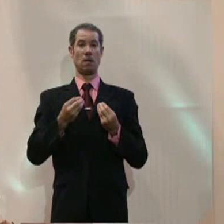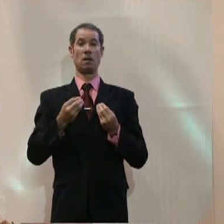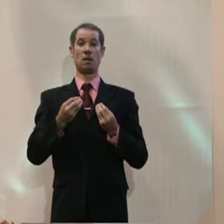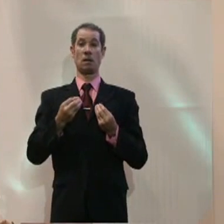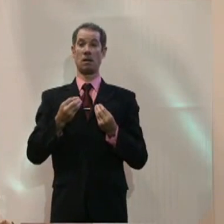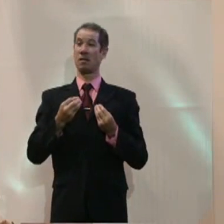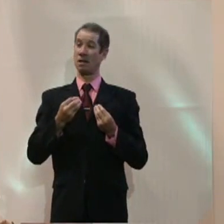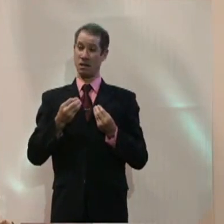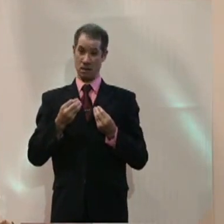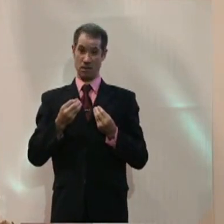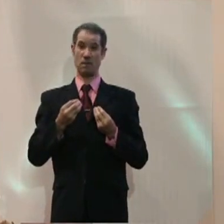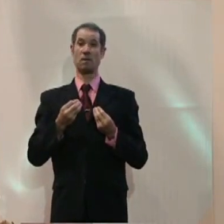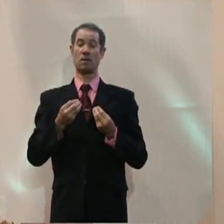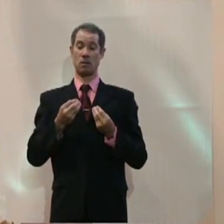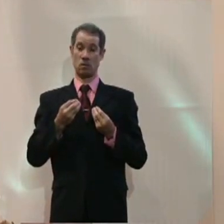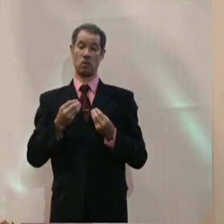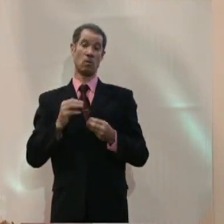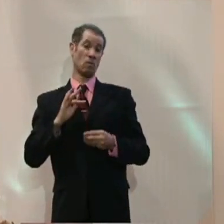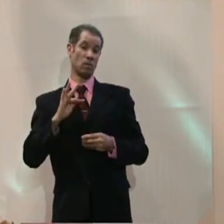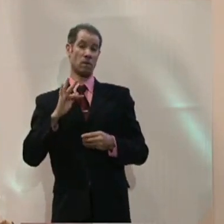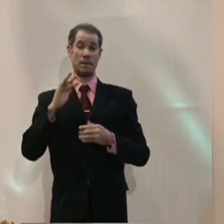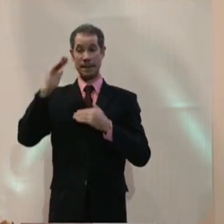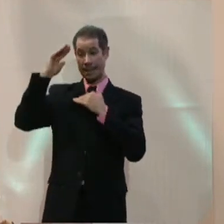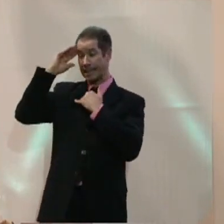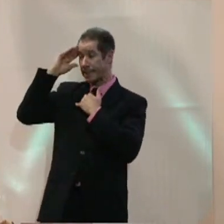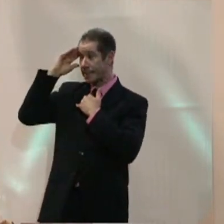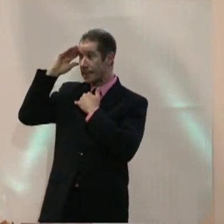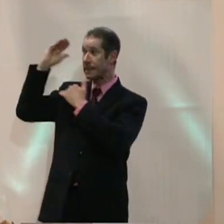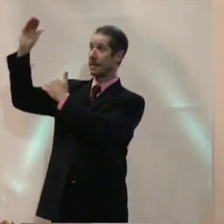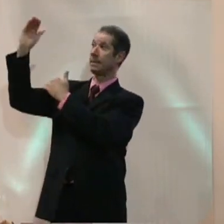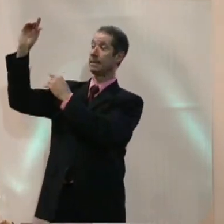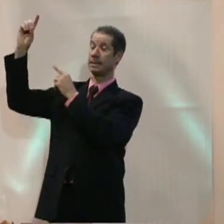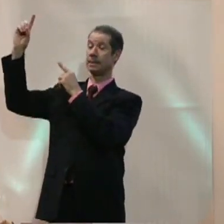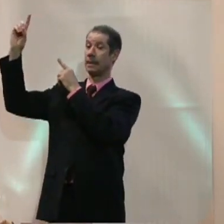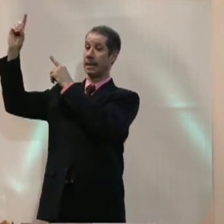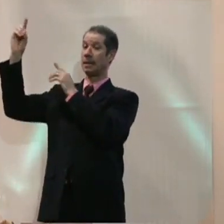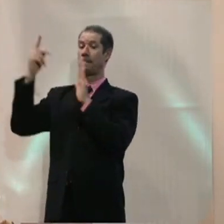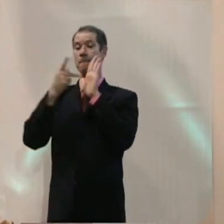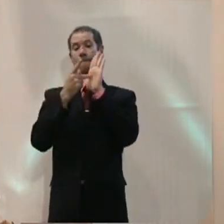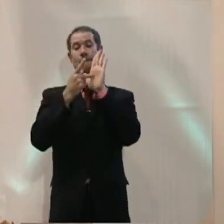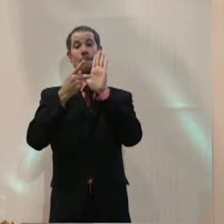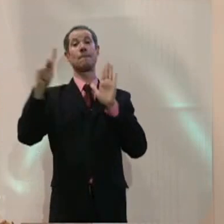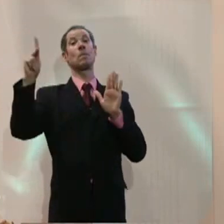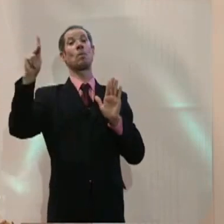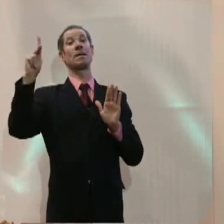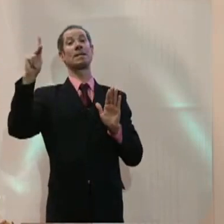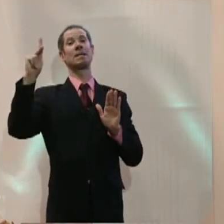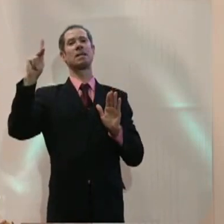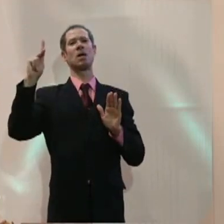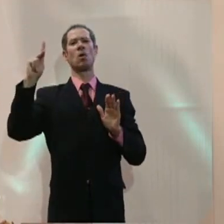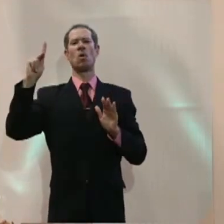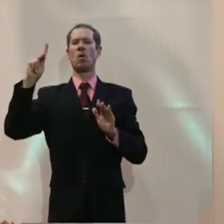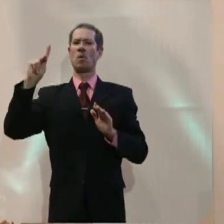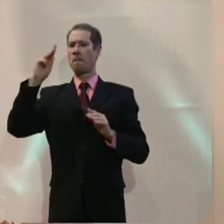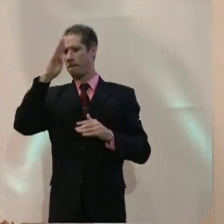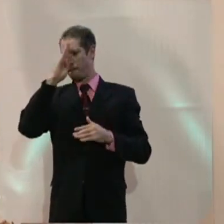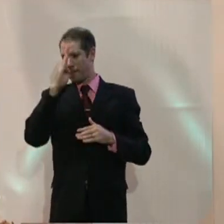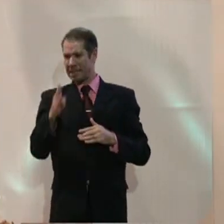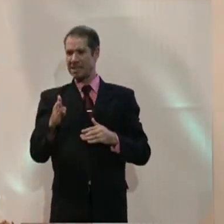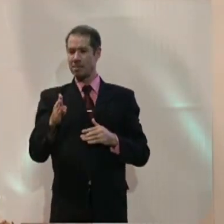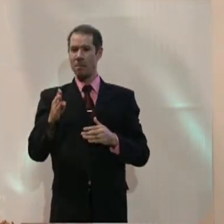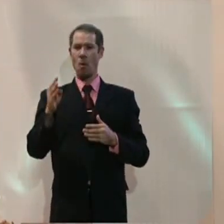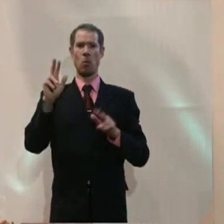que Deus está nos dando, e seremos agradecidos, porque Ele prometeu que o essencial não